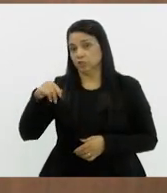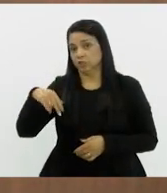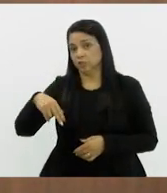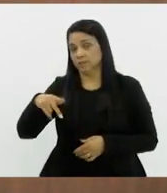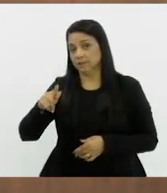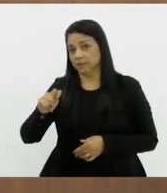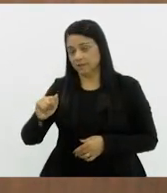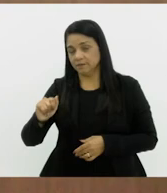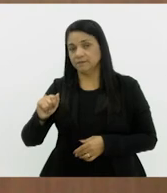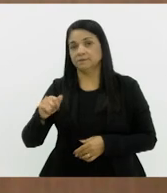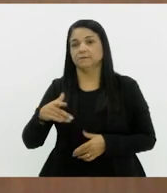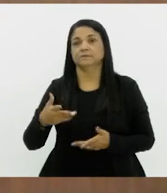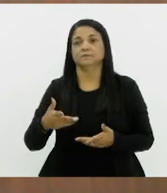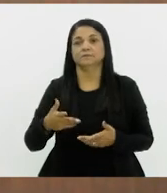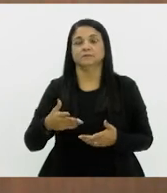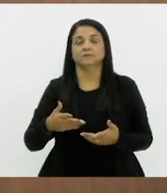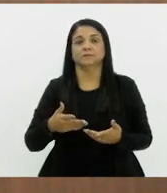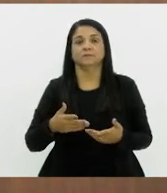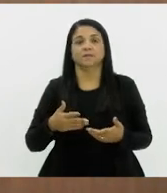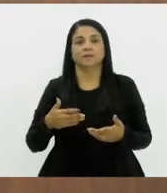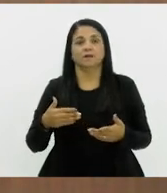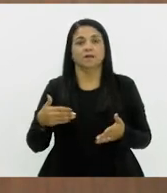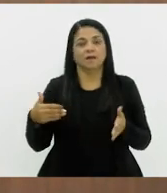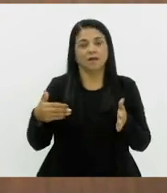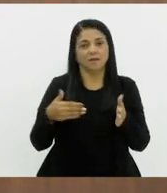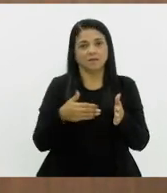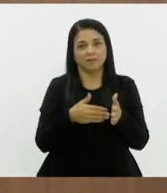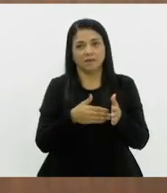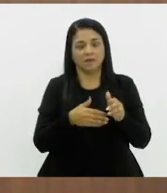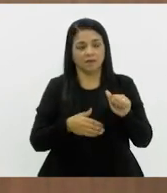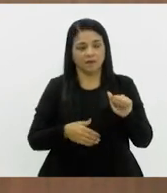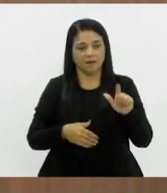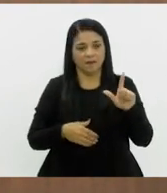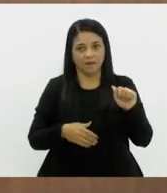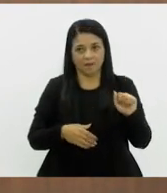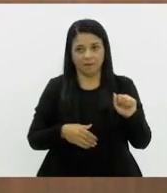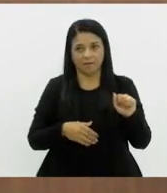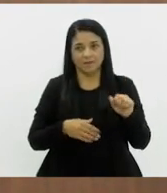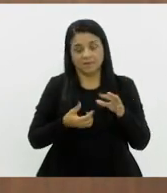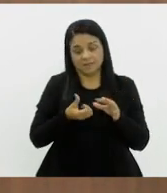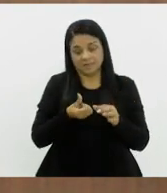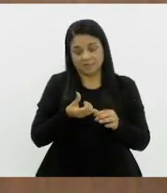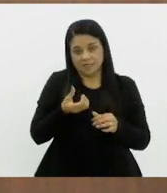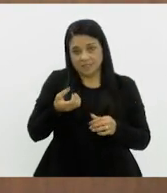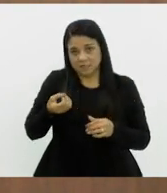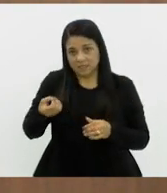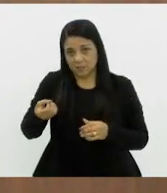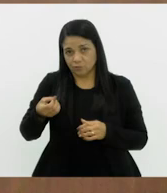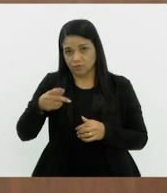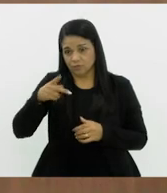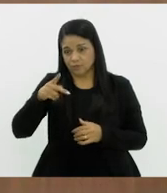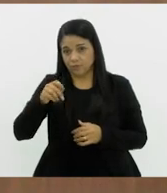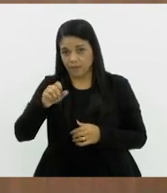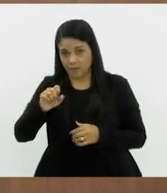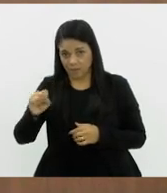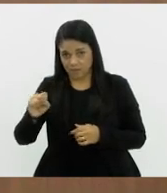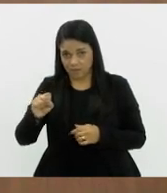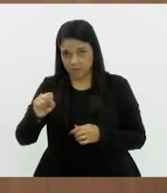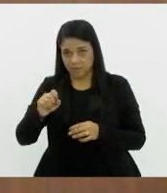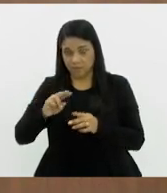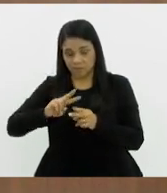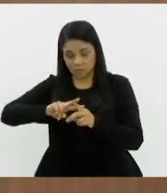Alá, hoje, o que são 600 pés mínimo e 1.000 pés mínimos, a gente sugere que se